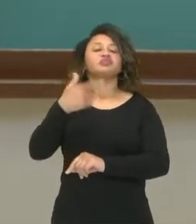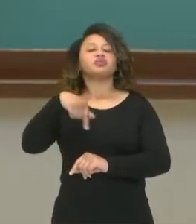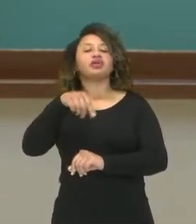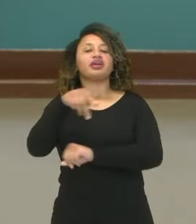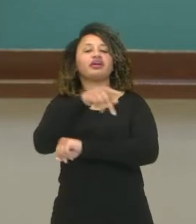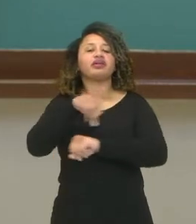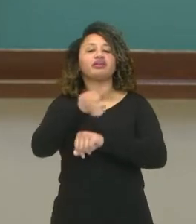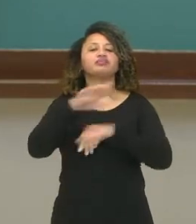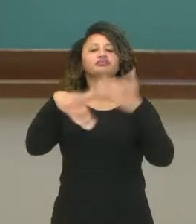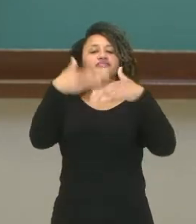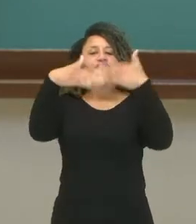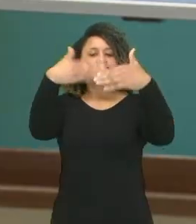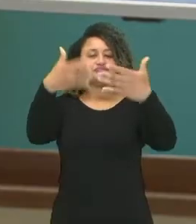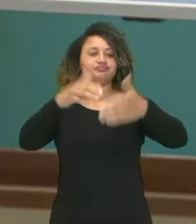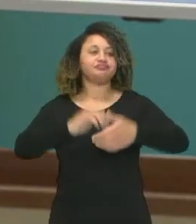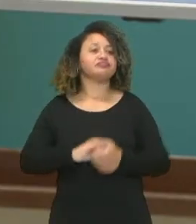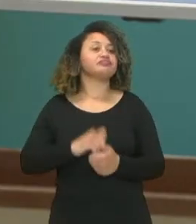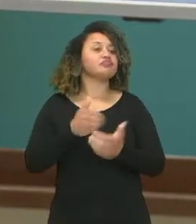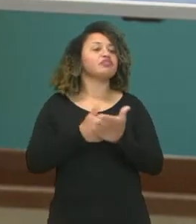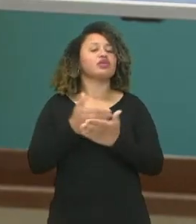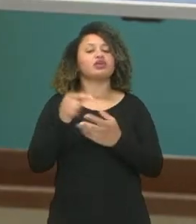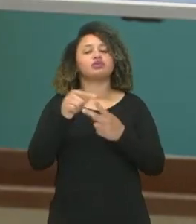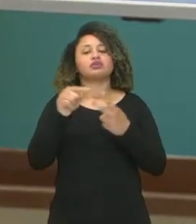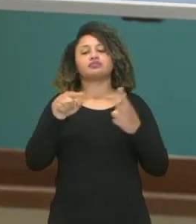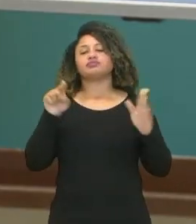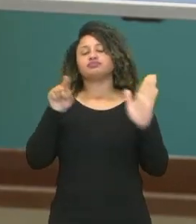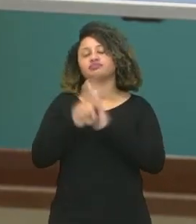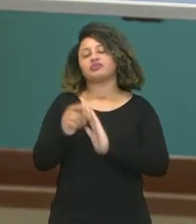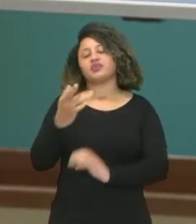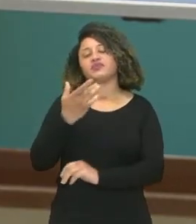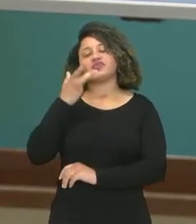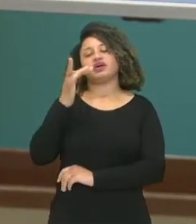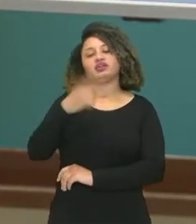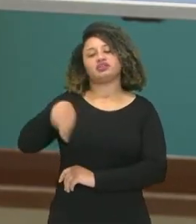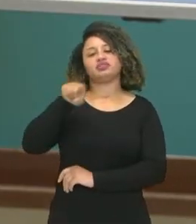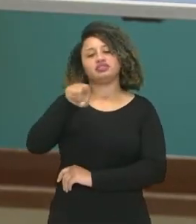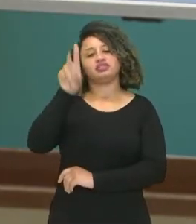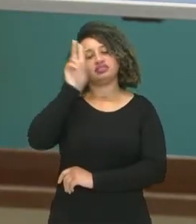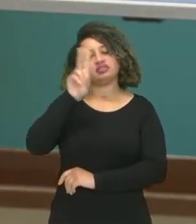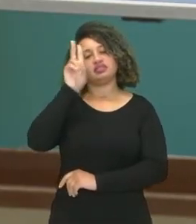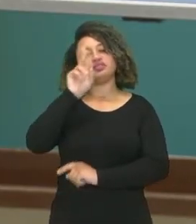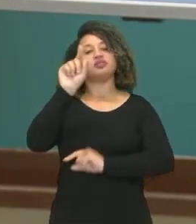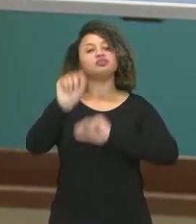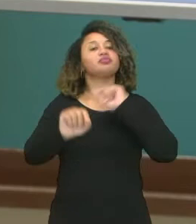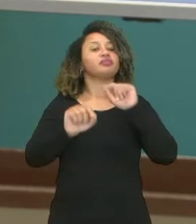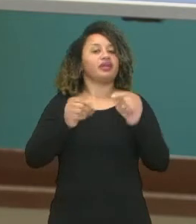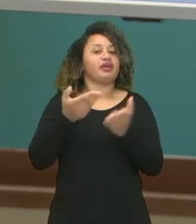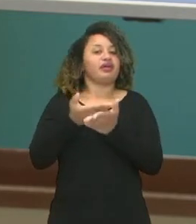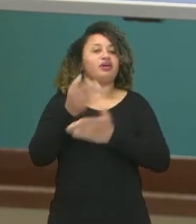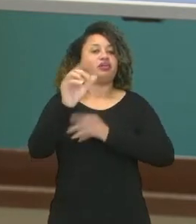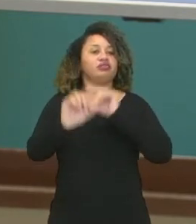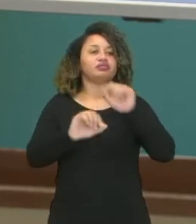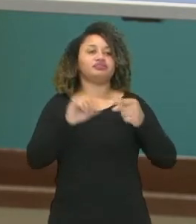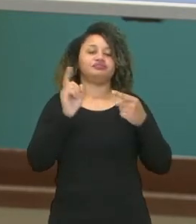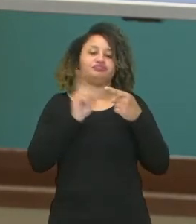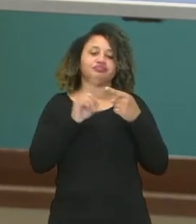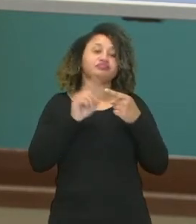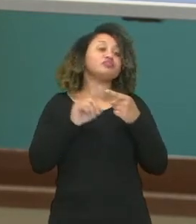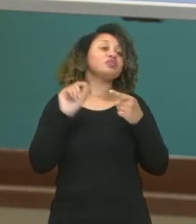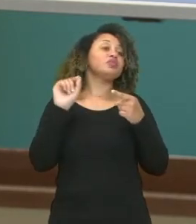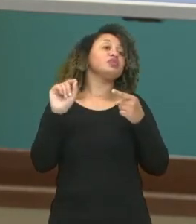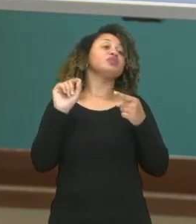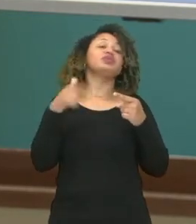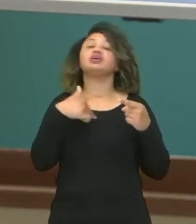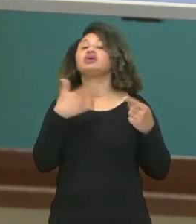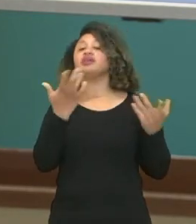desenvolvimentismo. Para a gente começar, duas questões fáceis aqui para você relembrar, se aquecer para a nossa aula. Primeira, o que foi